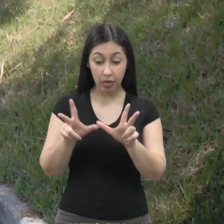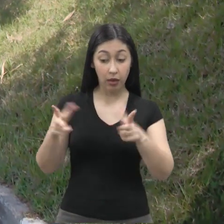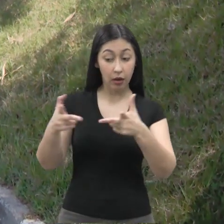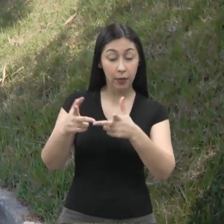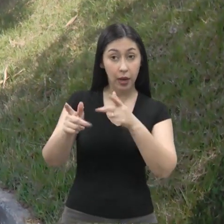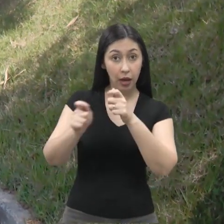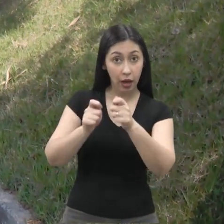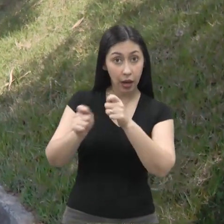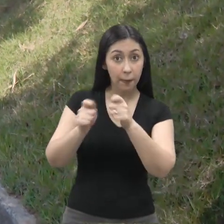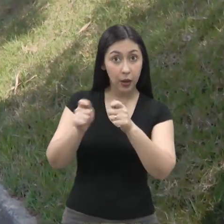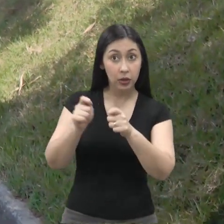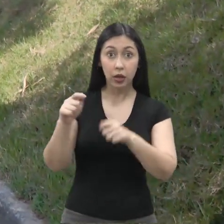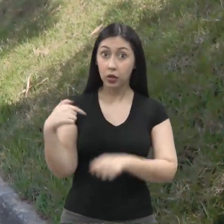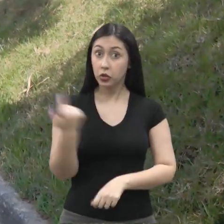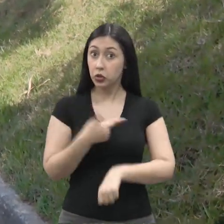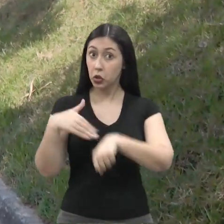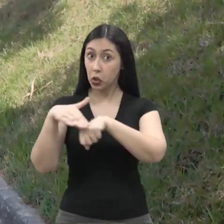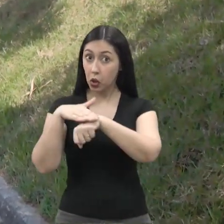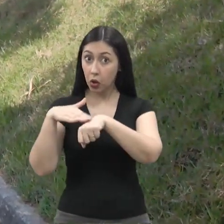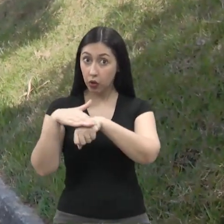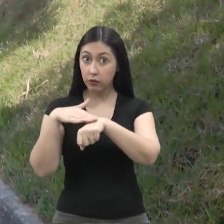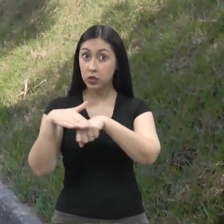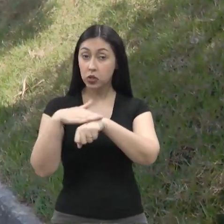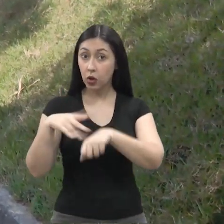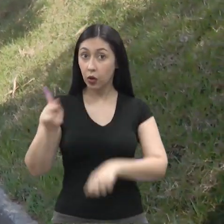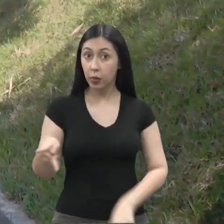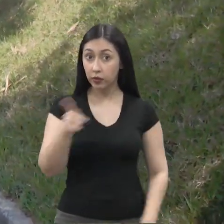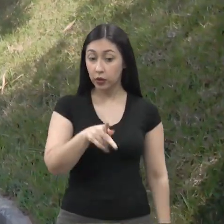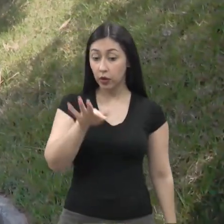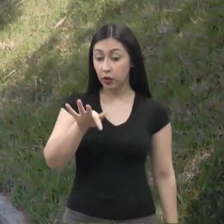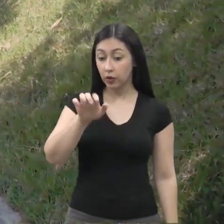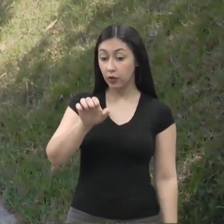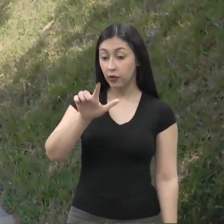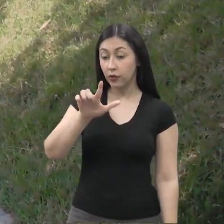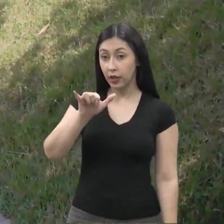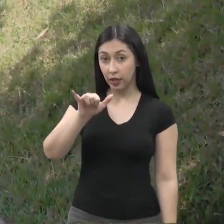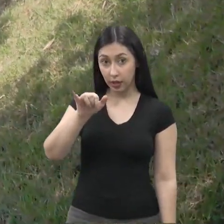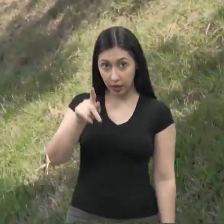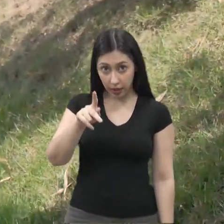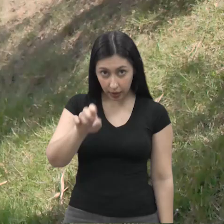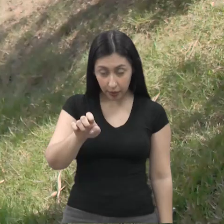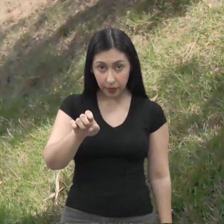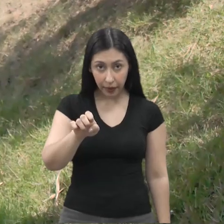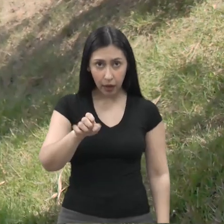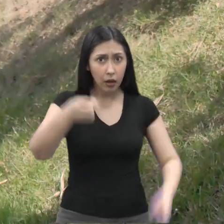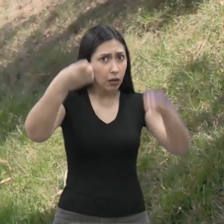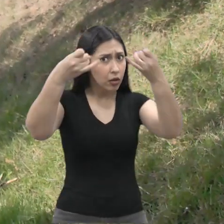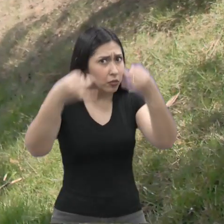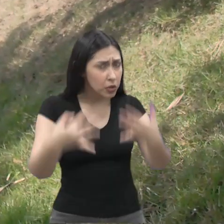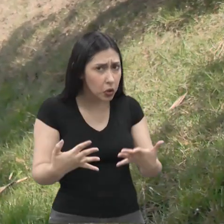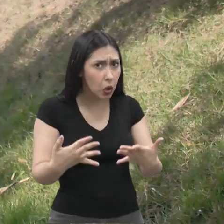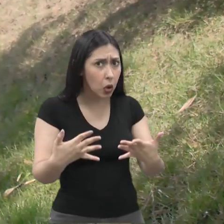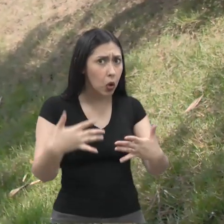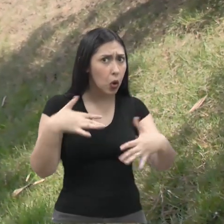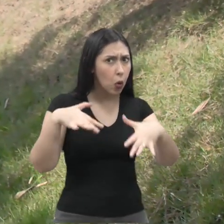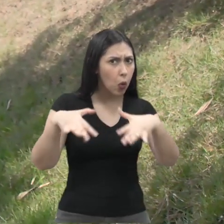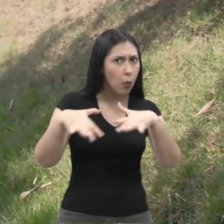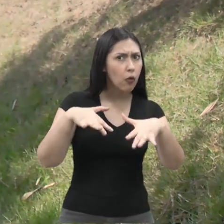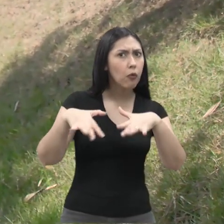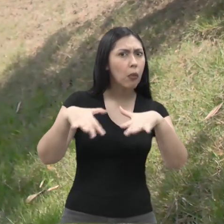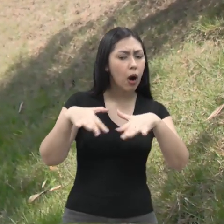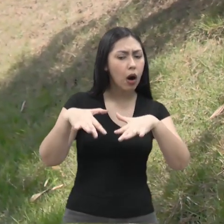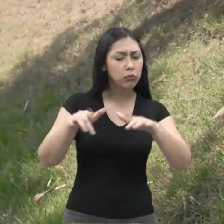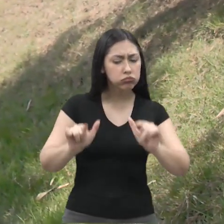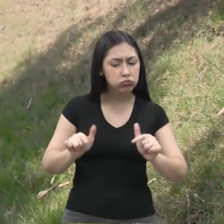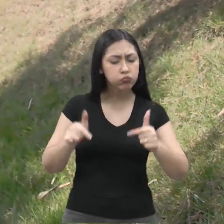No Câmara Repórter de hoje, a gente bateu um papo muito interessante com o professor Felipe Lima. Ele falou um pouquinho sobre o movimento republicano